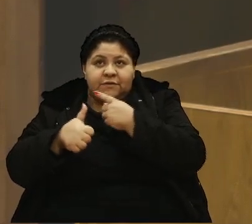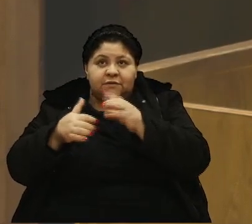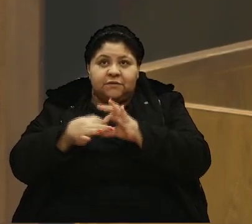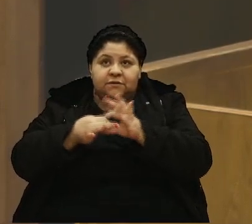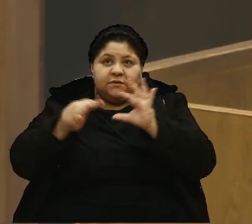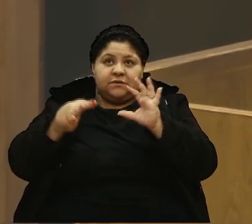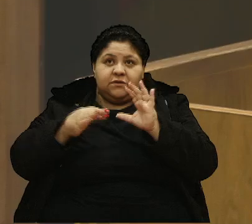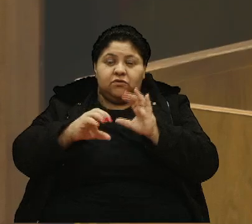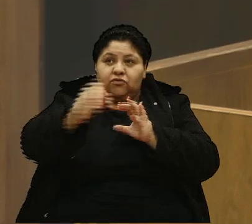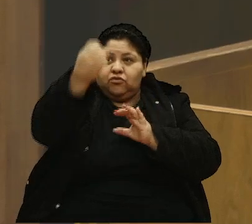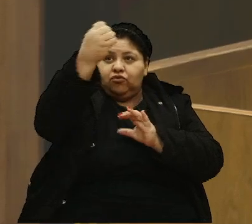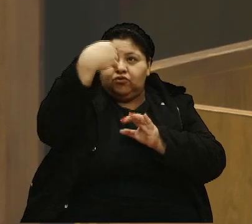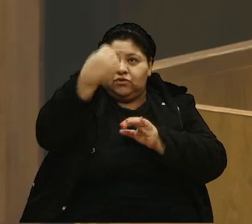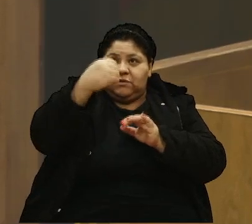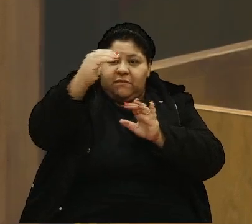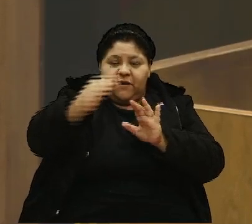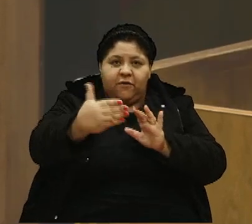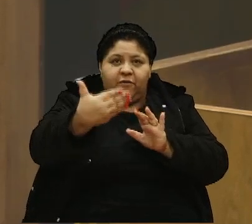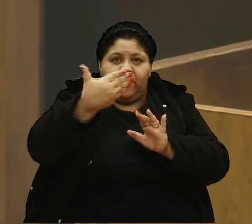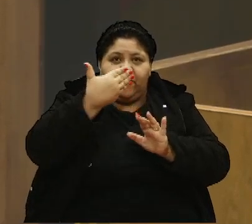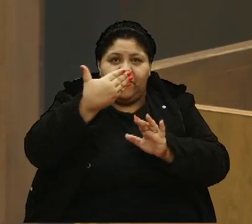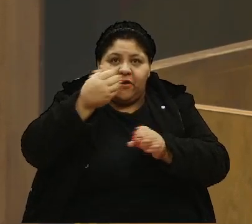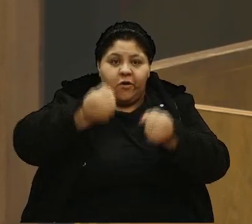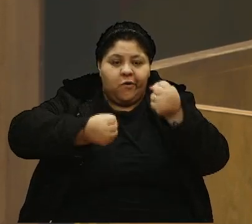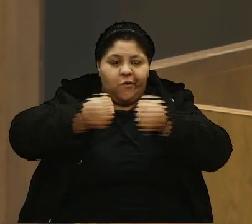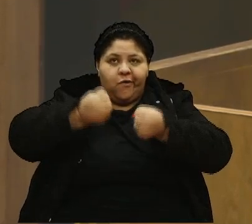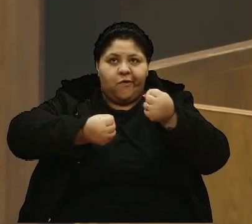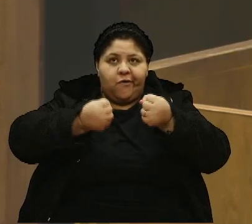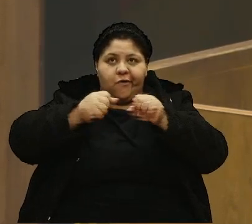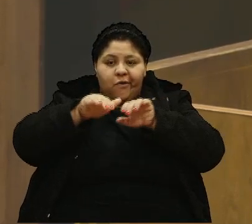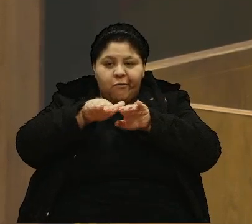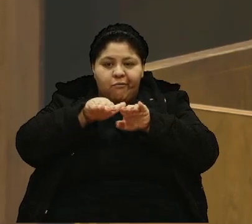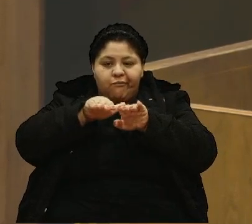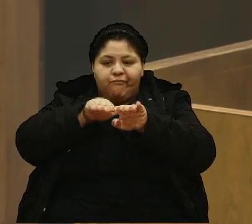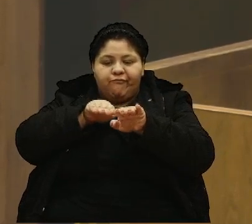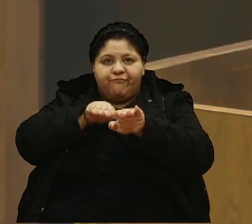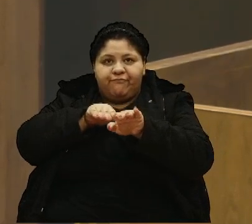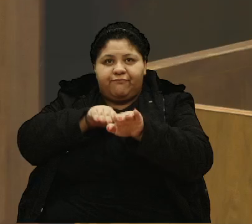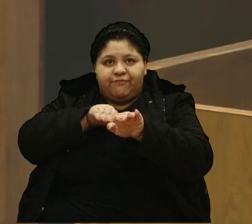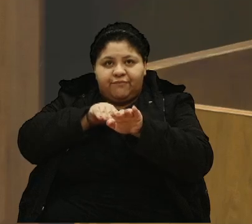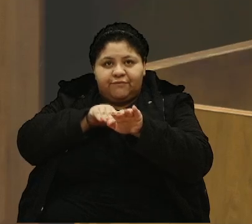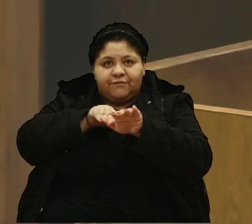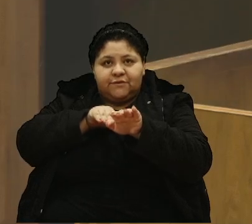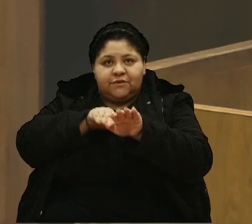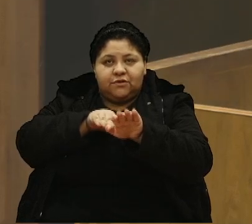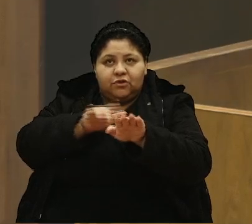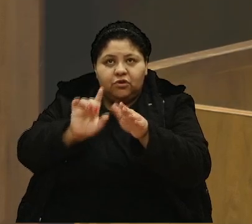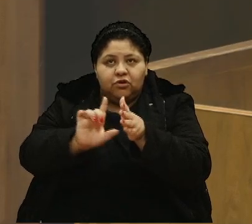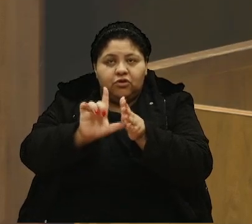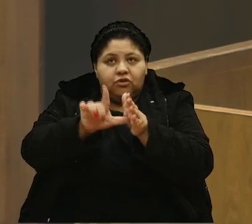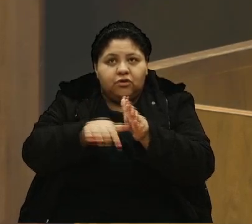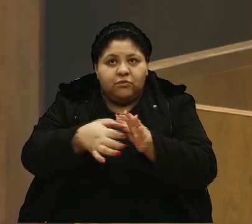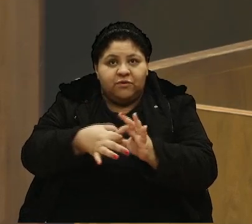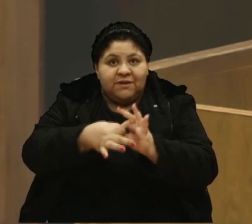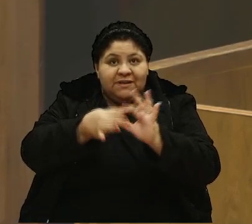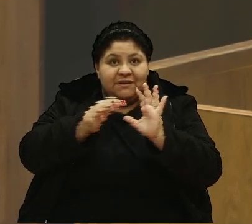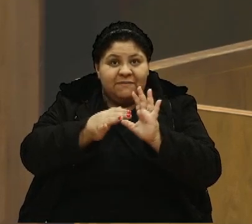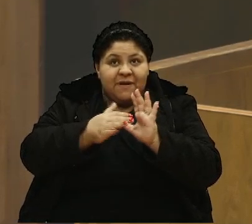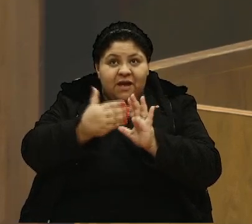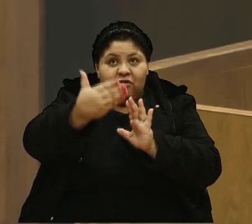semáforo da frente. Os veículos iniciam uma aceleração, depois você libera o semáforo de